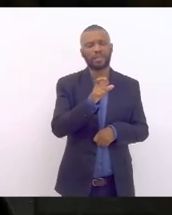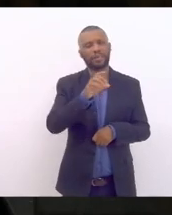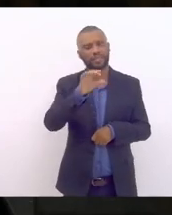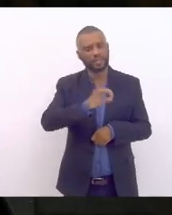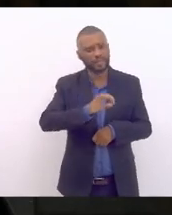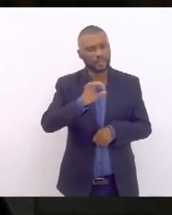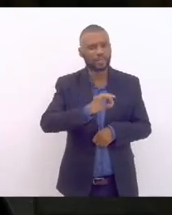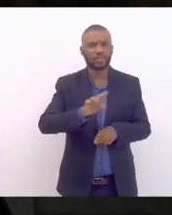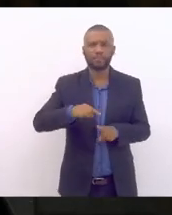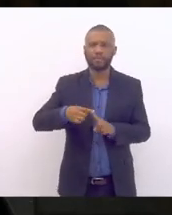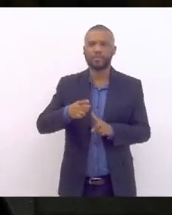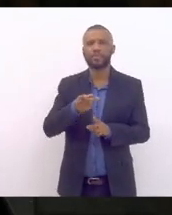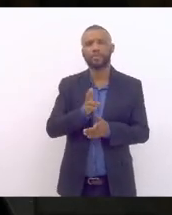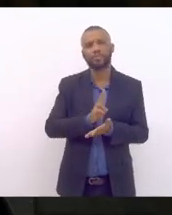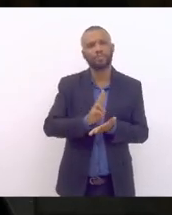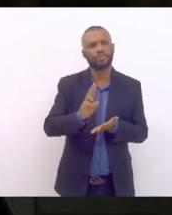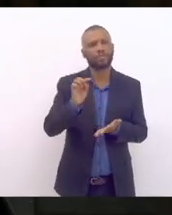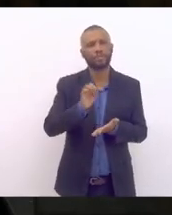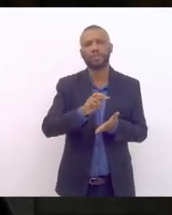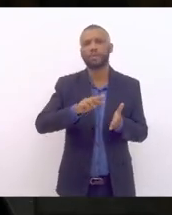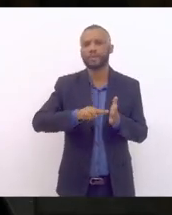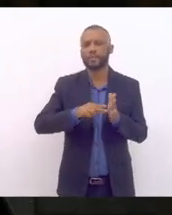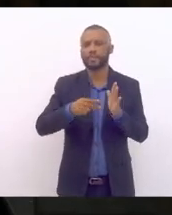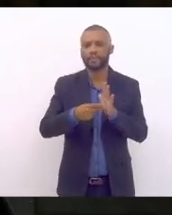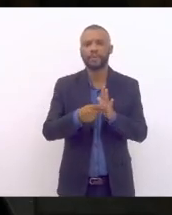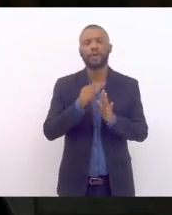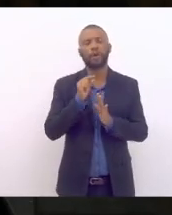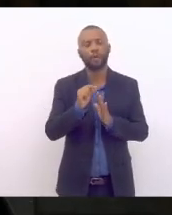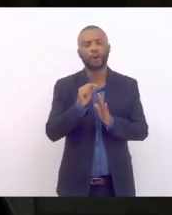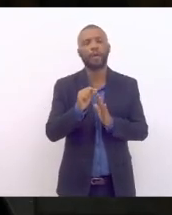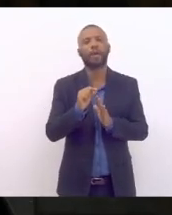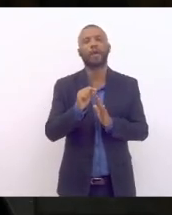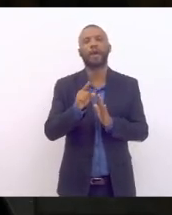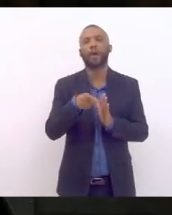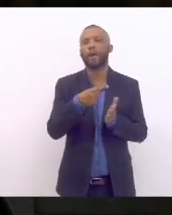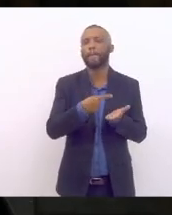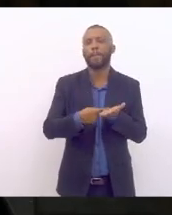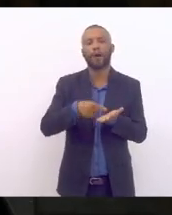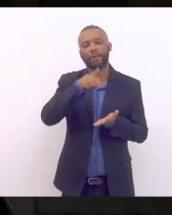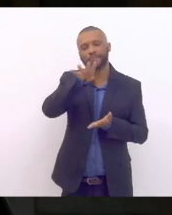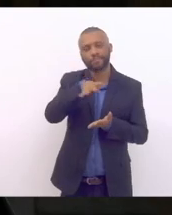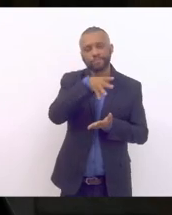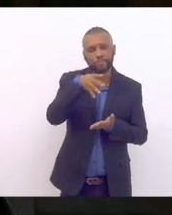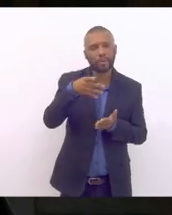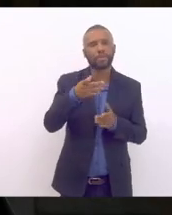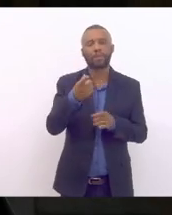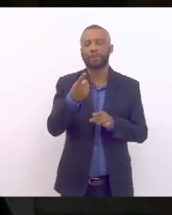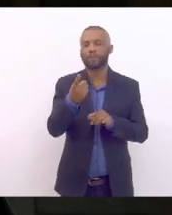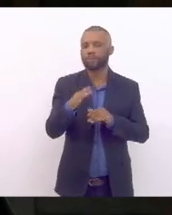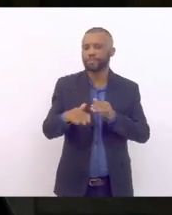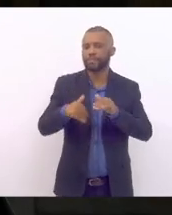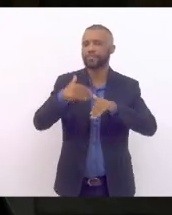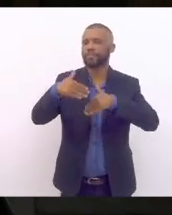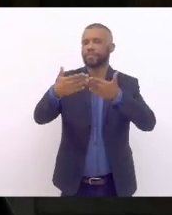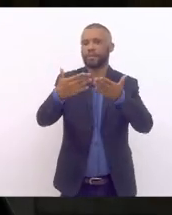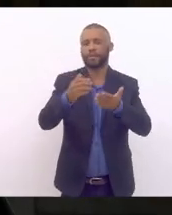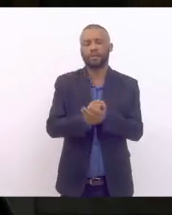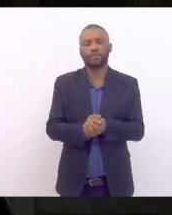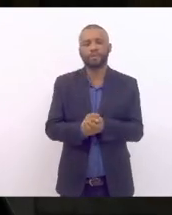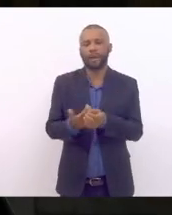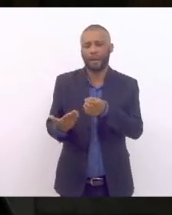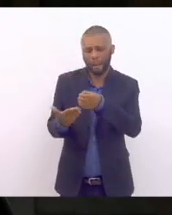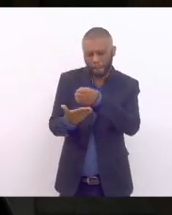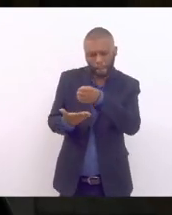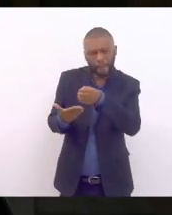Universidade significa atacar agenda do desenvolvimento o pressuposto